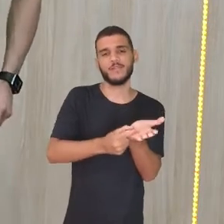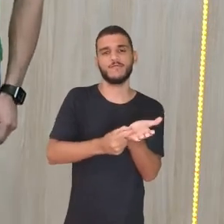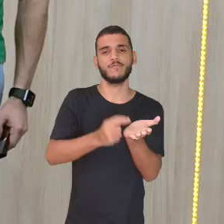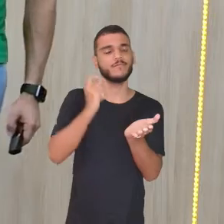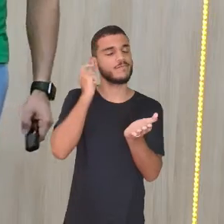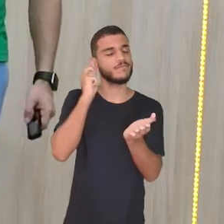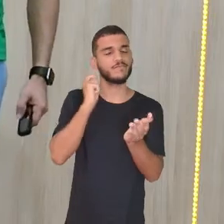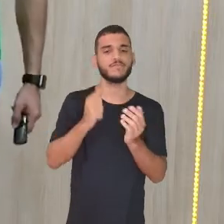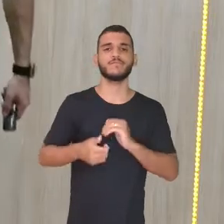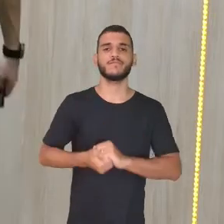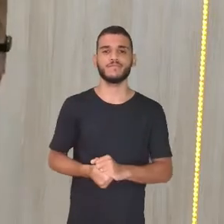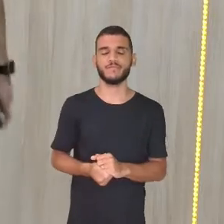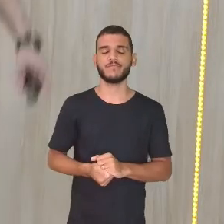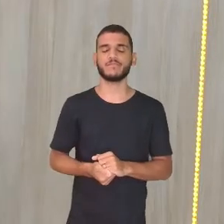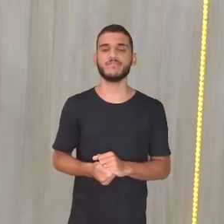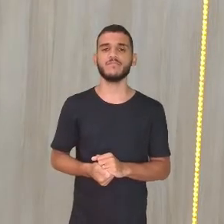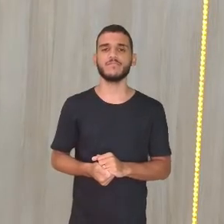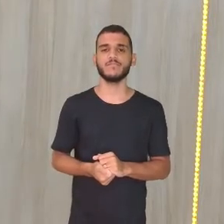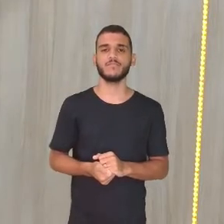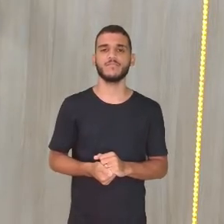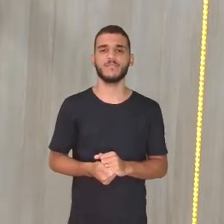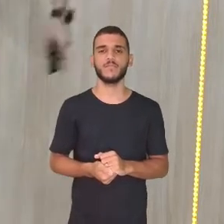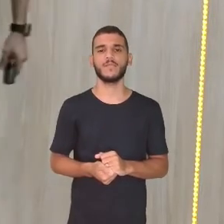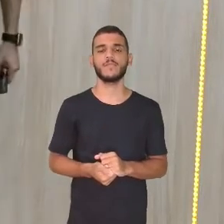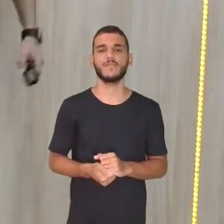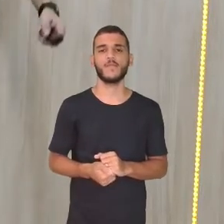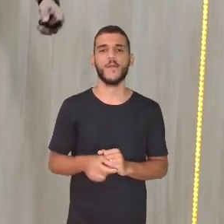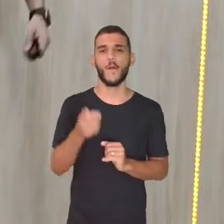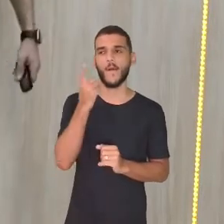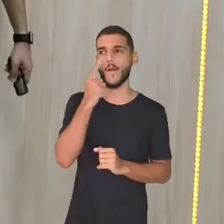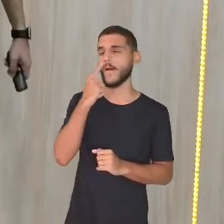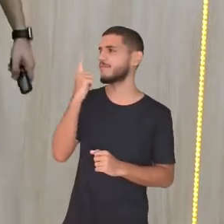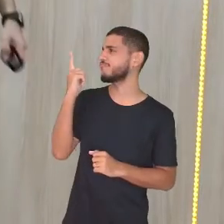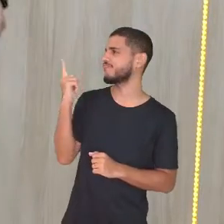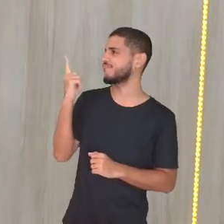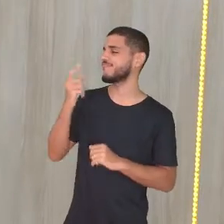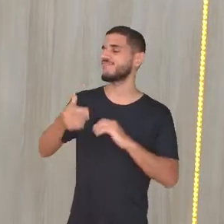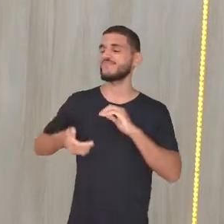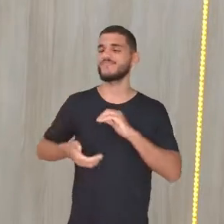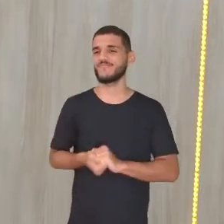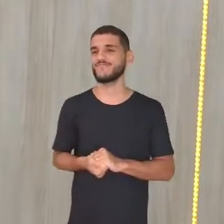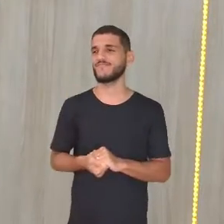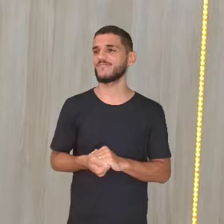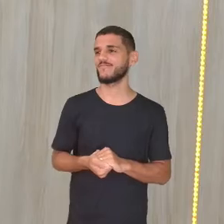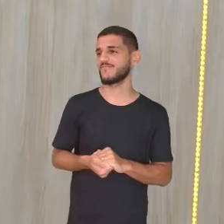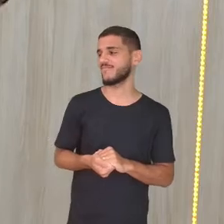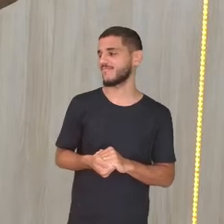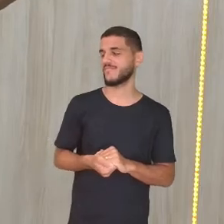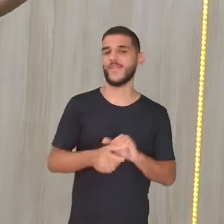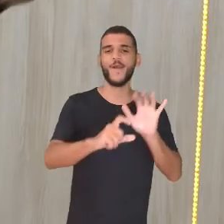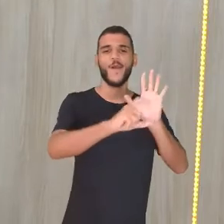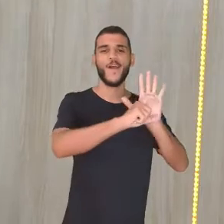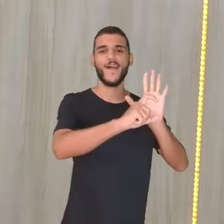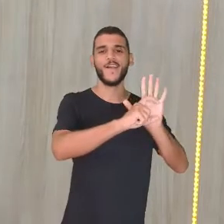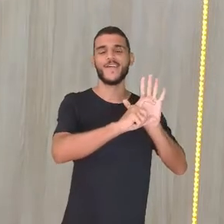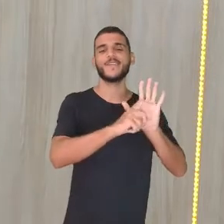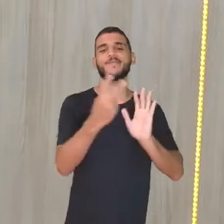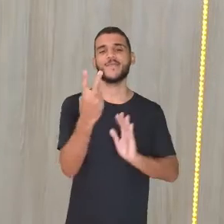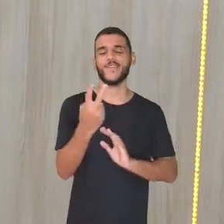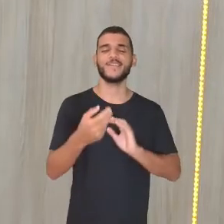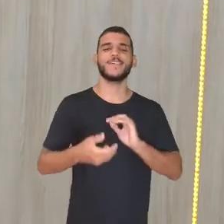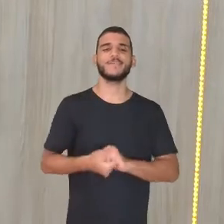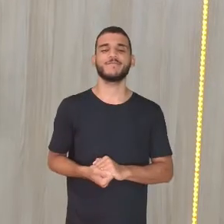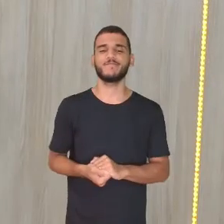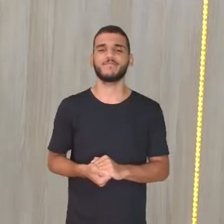do nosso aplicativo. Coloca aí, meu pirraia, os QR Codes, por favor, que vai aparecer aí, ó, show de